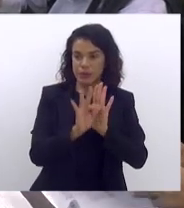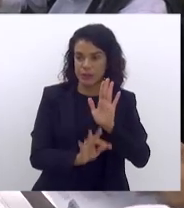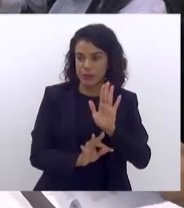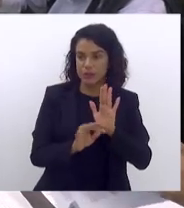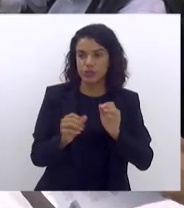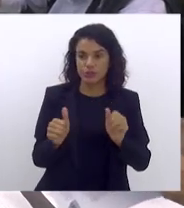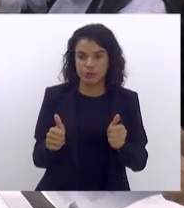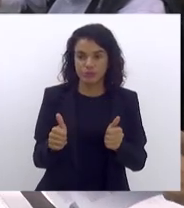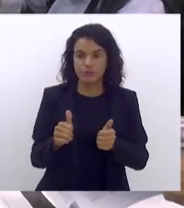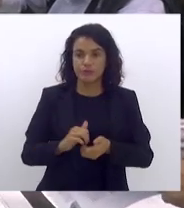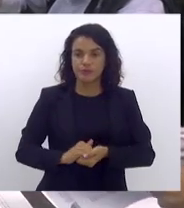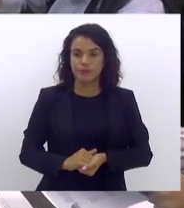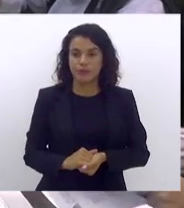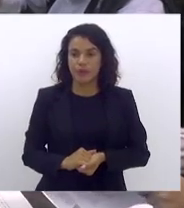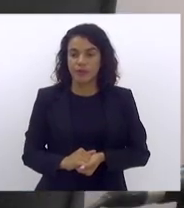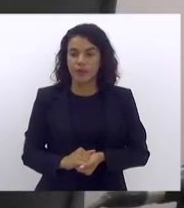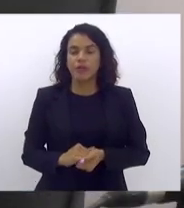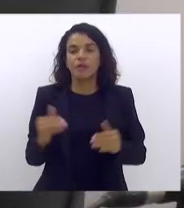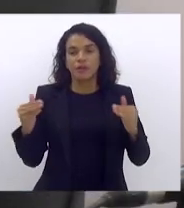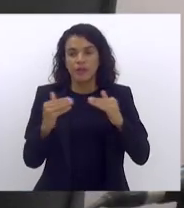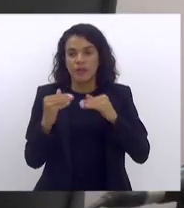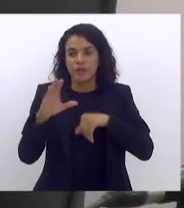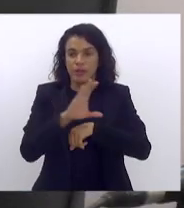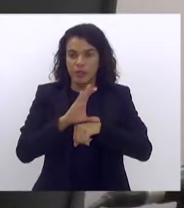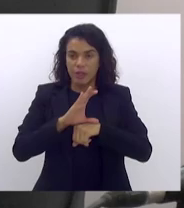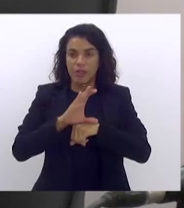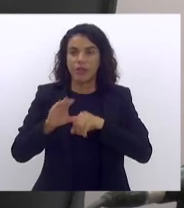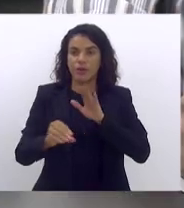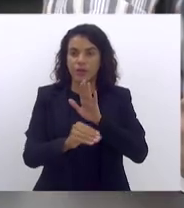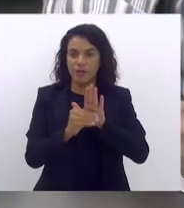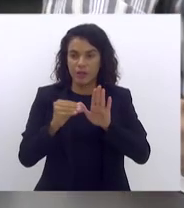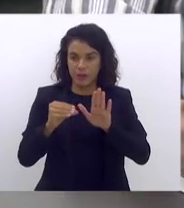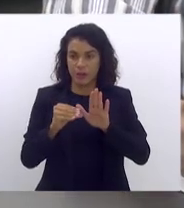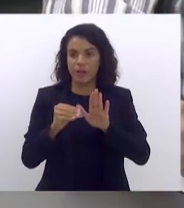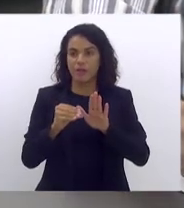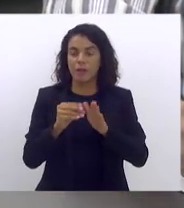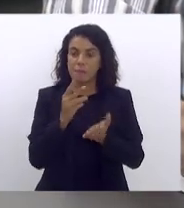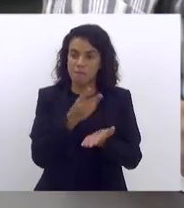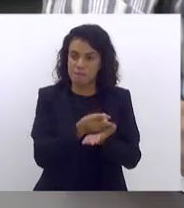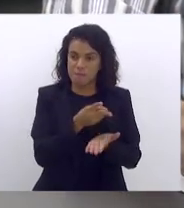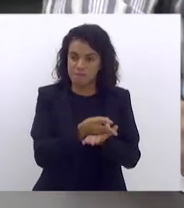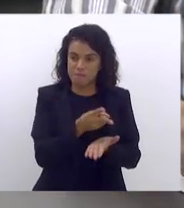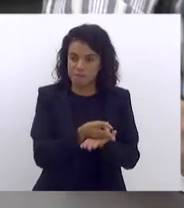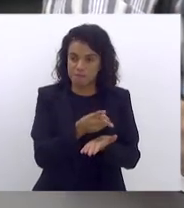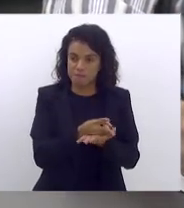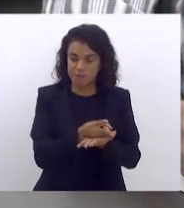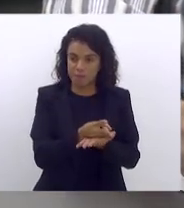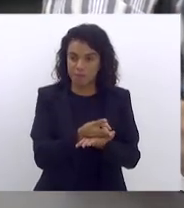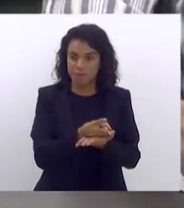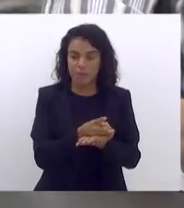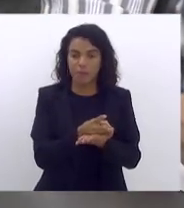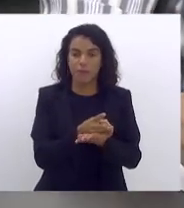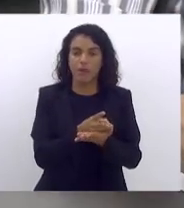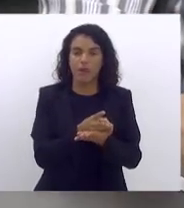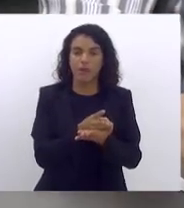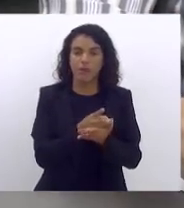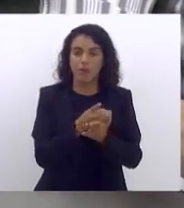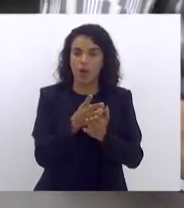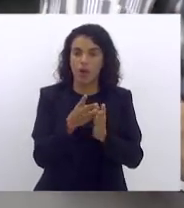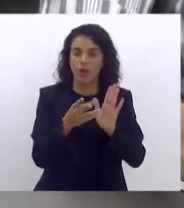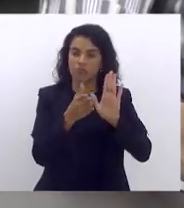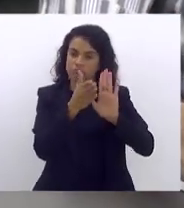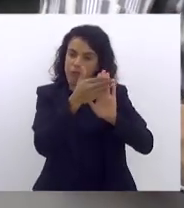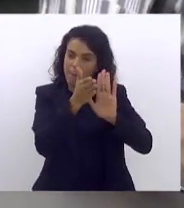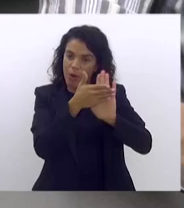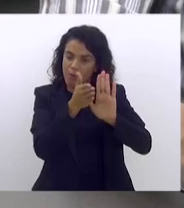que acordamos. Então, pela constitucionalidade com emendas, mantendo a forma proposta